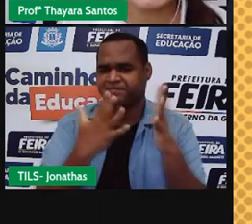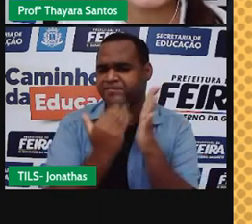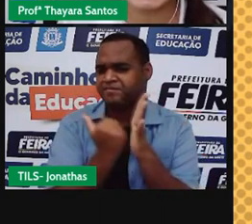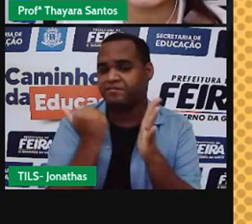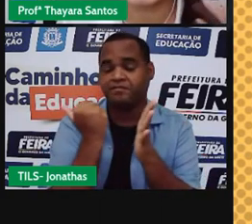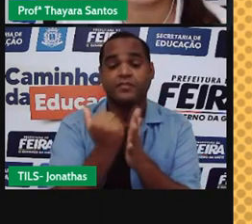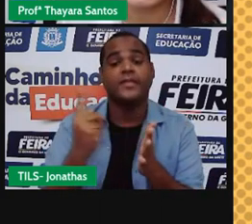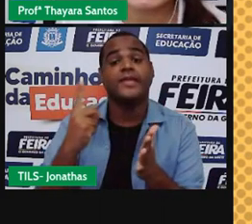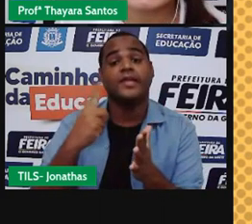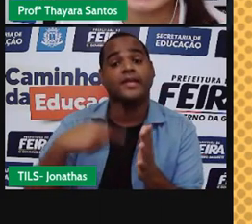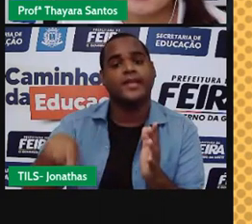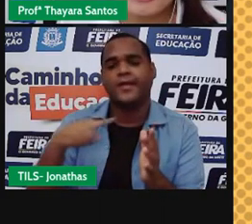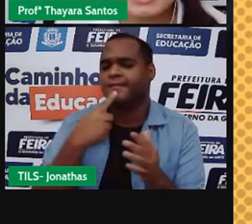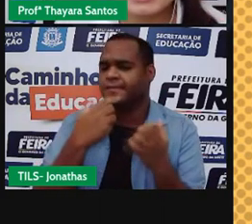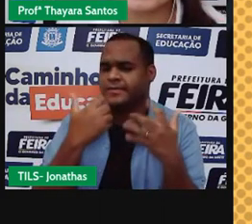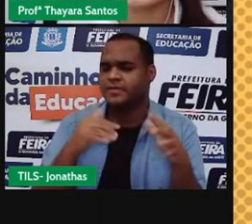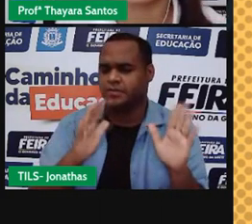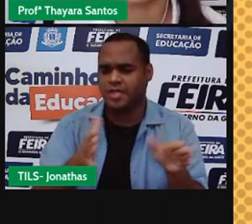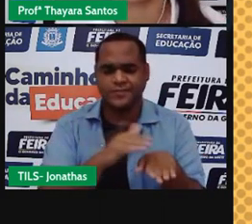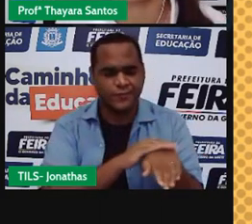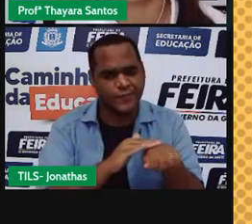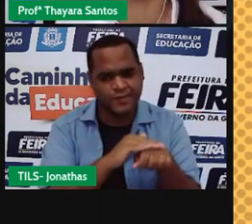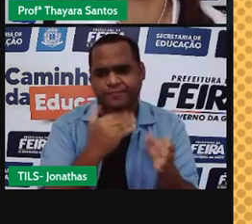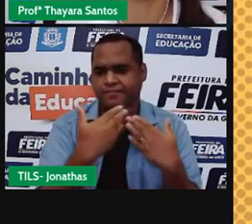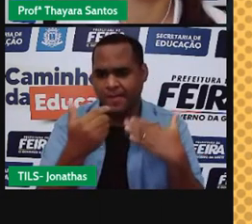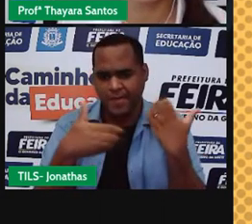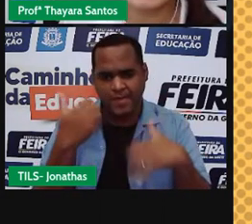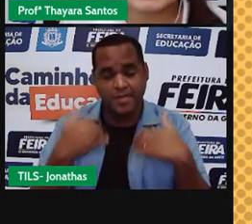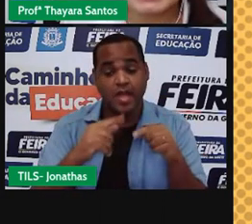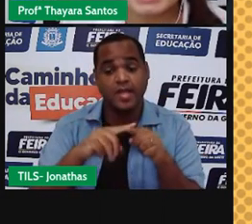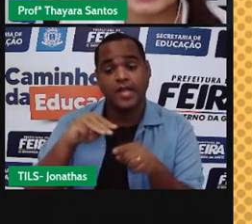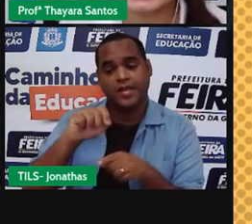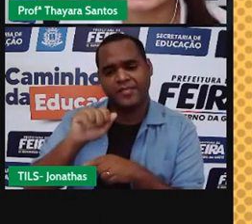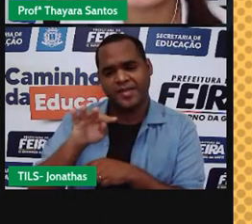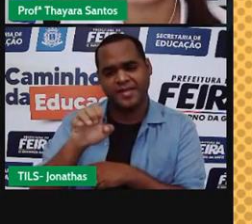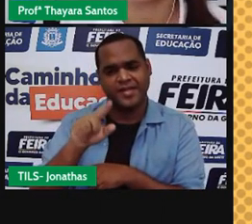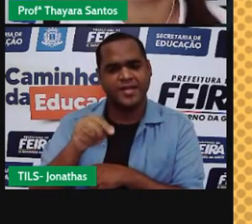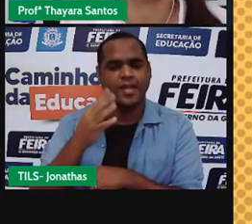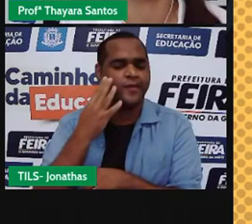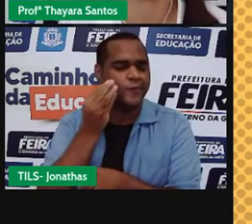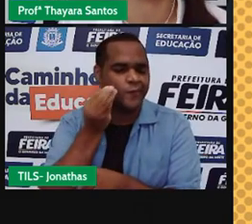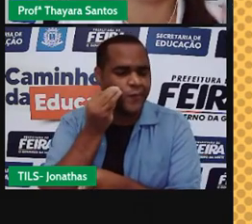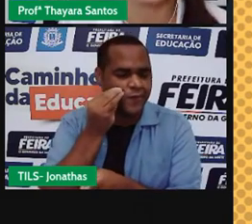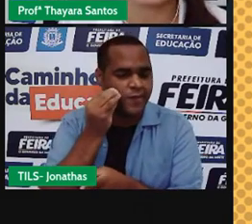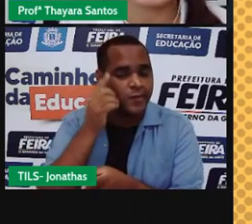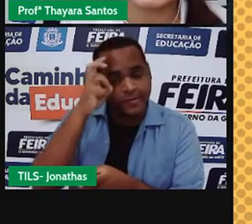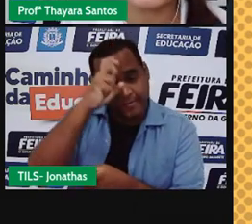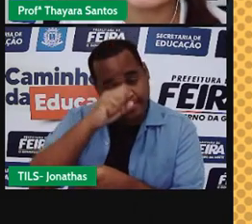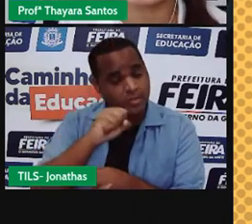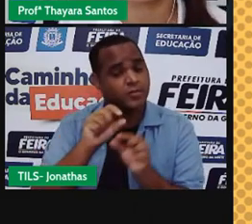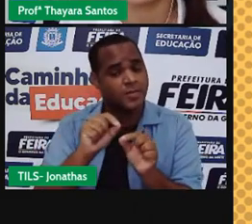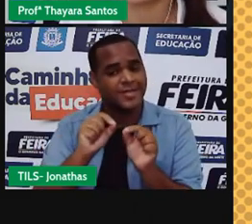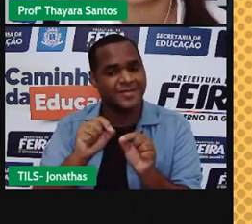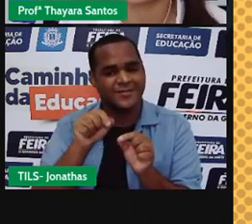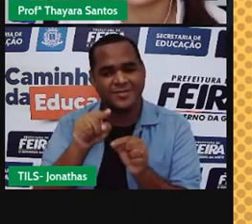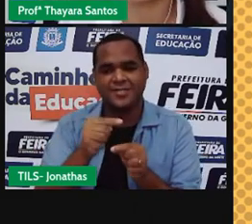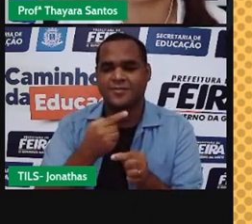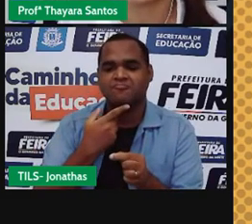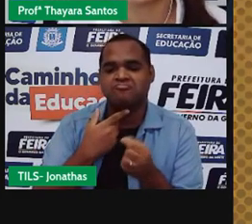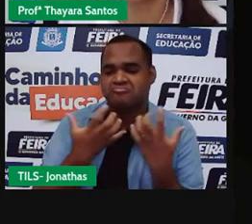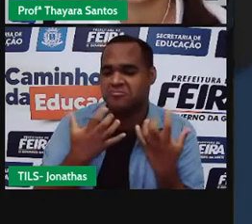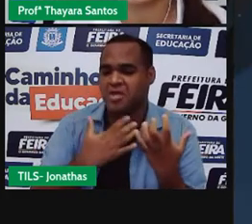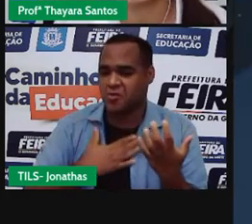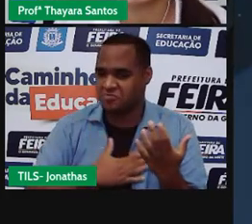Então, agora que a gente já conversou sobre os estados da matéria, vamos testar o que a gente aprendeu até aqui, que eu sei que é a hora que vocês mais gostam aí do outro